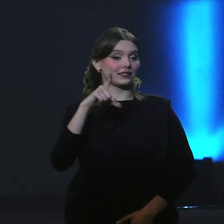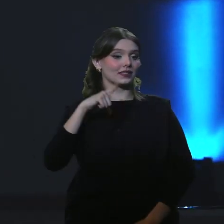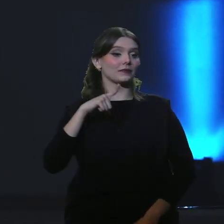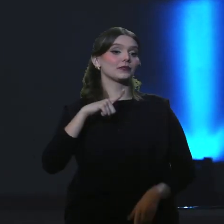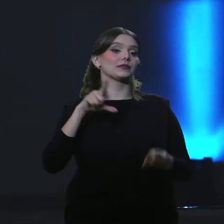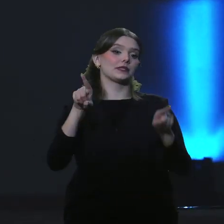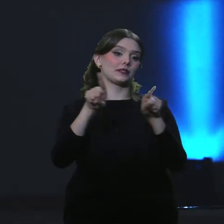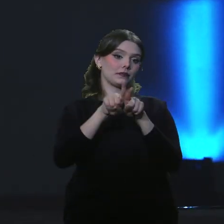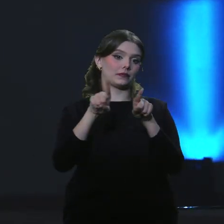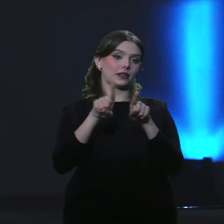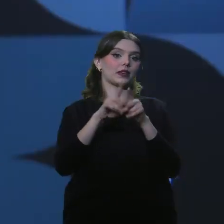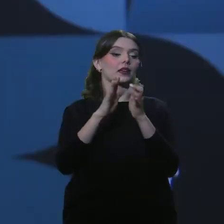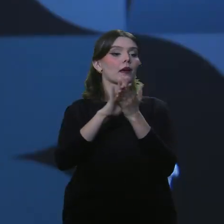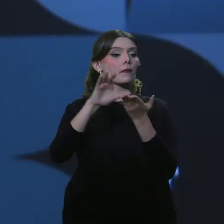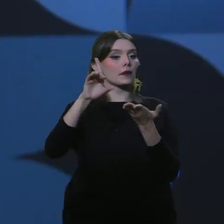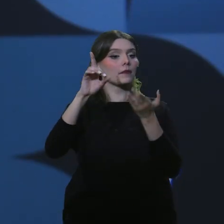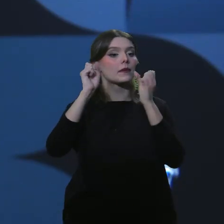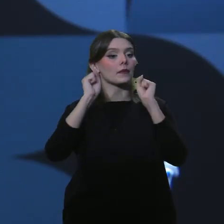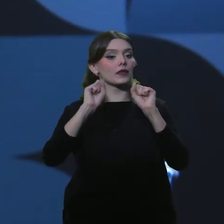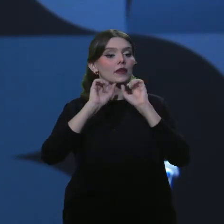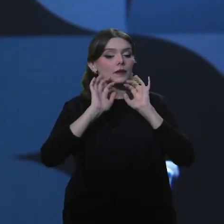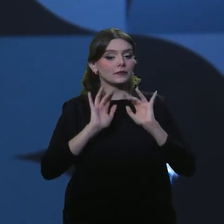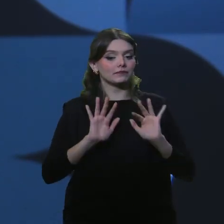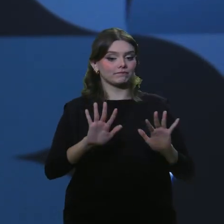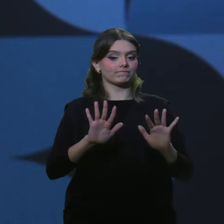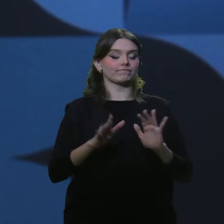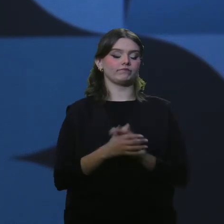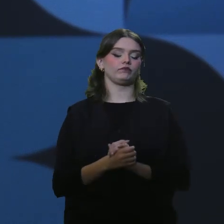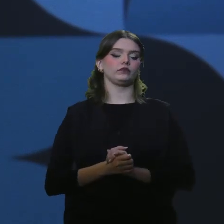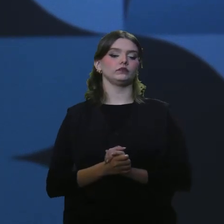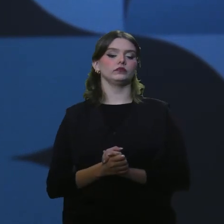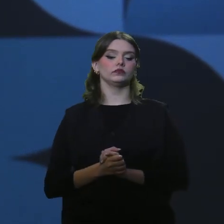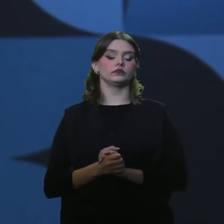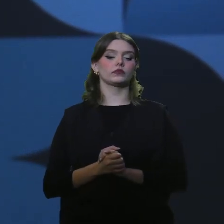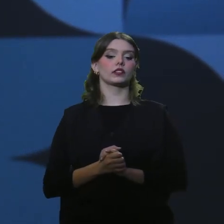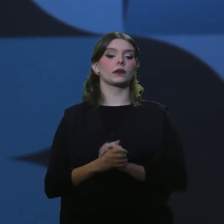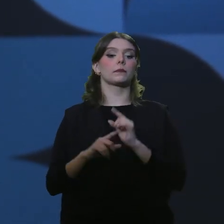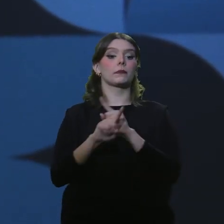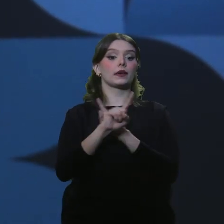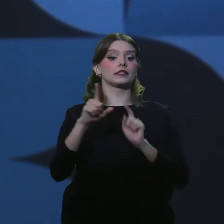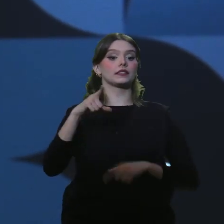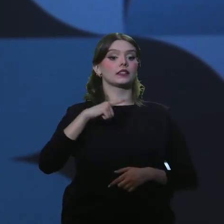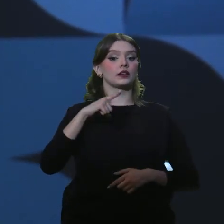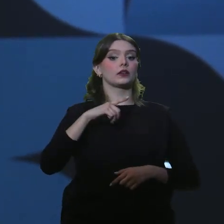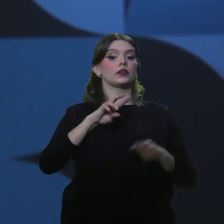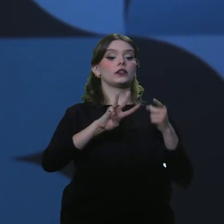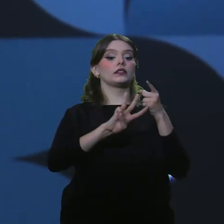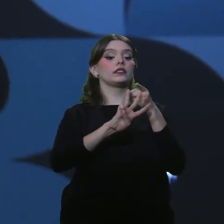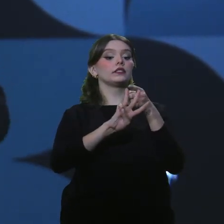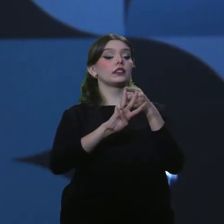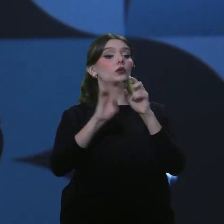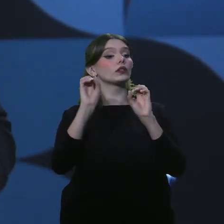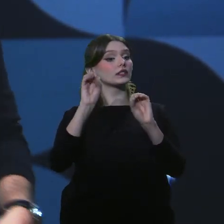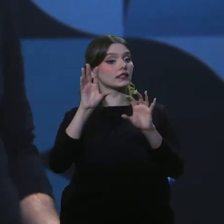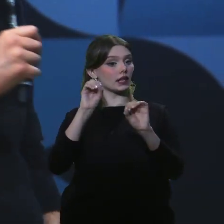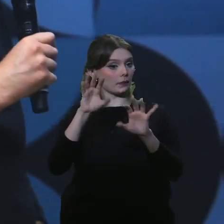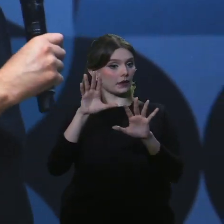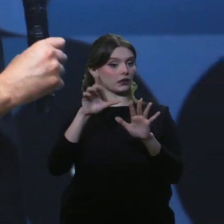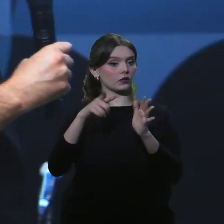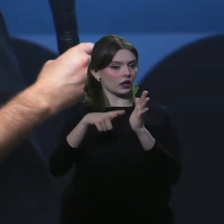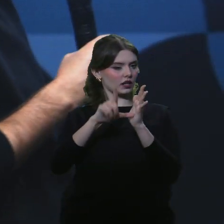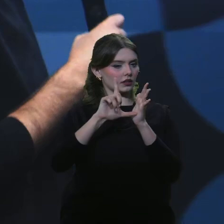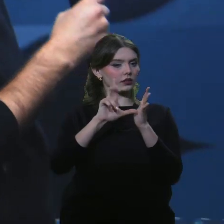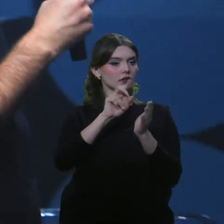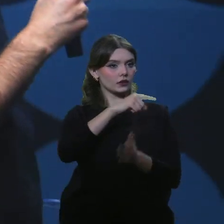Mas essas não são as únicas duas realidades. Existe uma terceira realidade que esse texto vai dizer para a gente. Eu vou pedir para você ficar de pé no teu lugar, para parecer que a